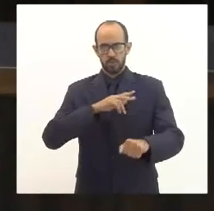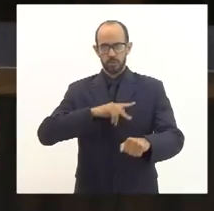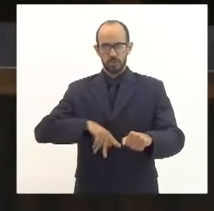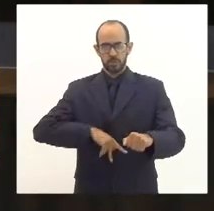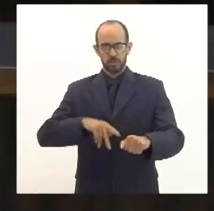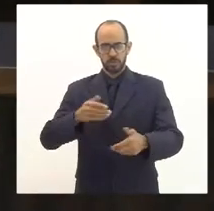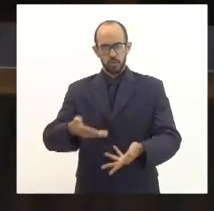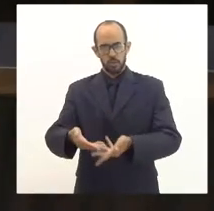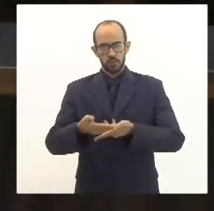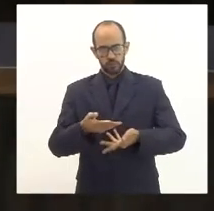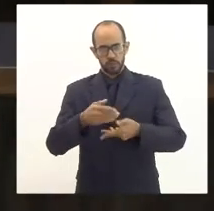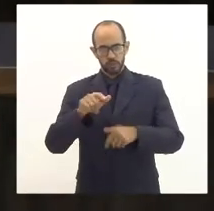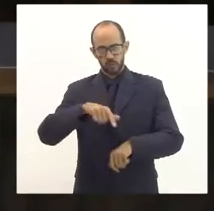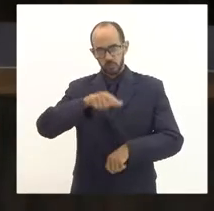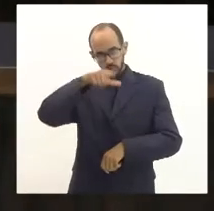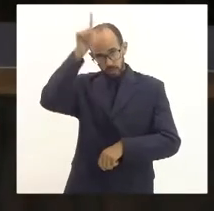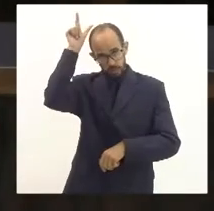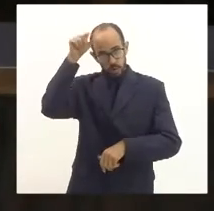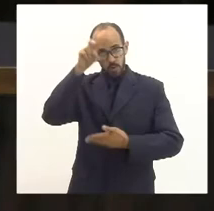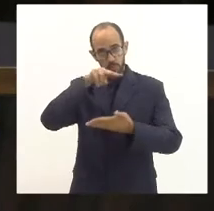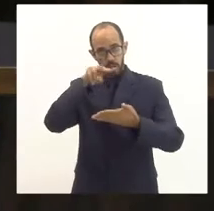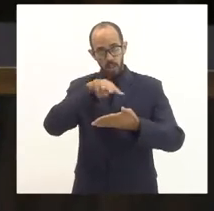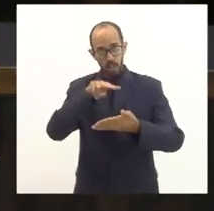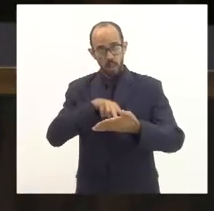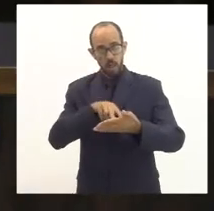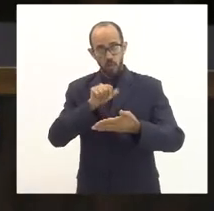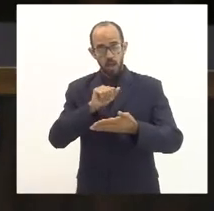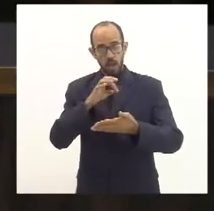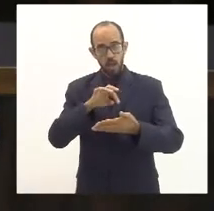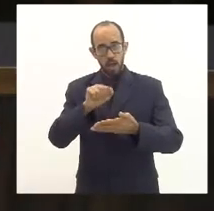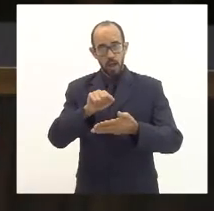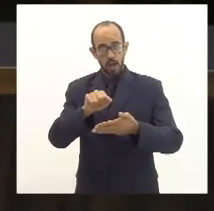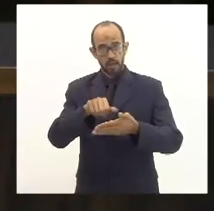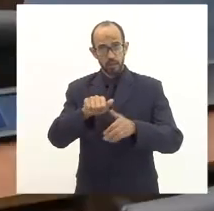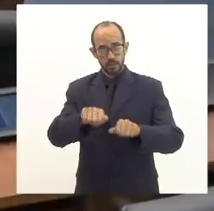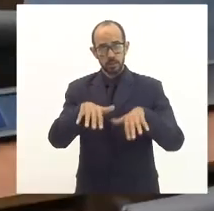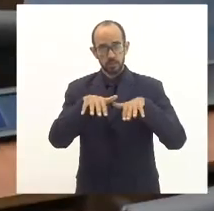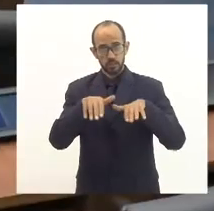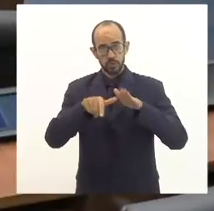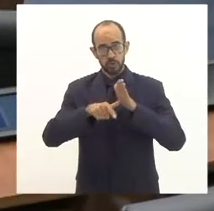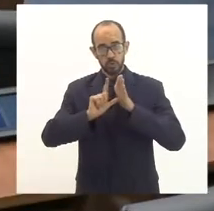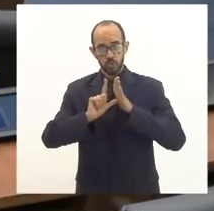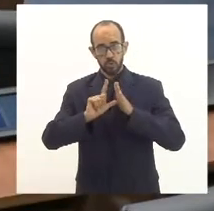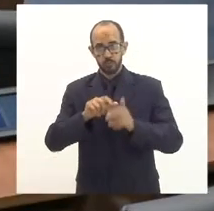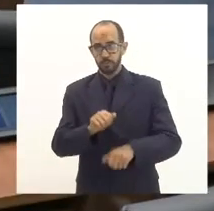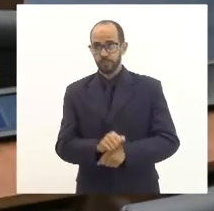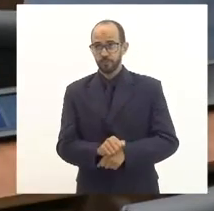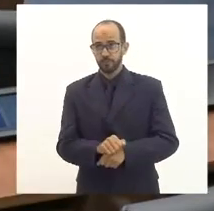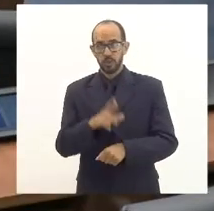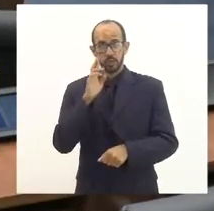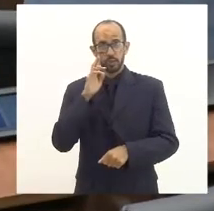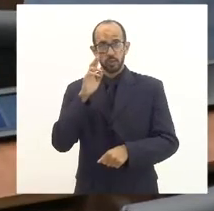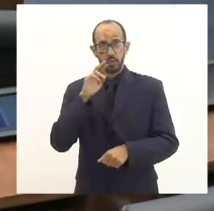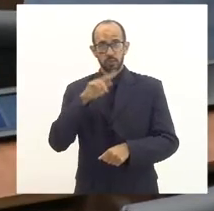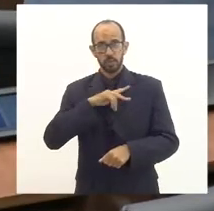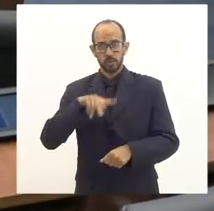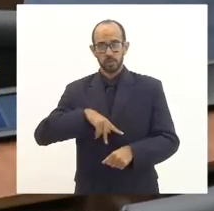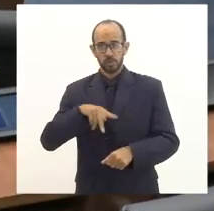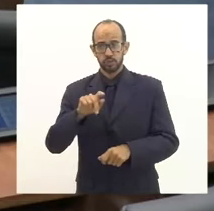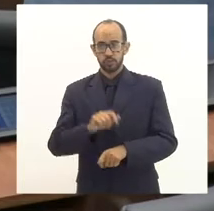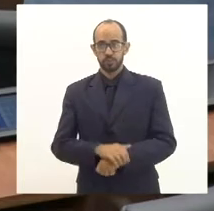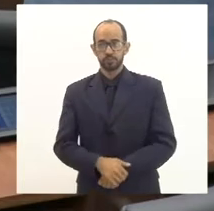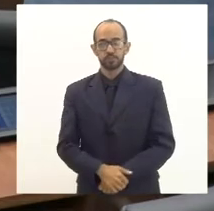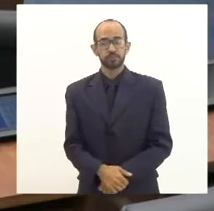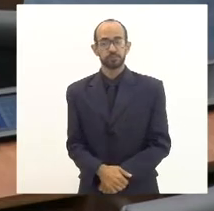convida o Nobre Deputado Luiz Paulo para fazer leitura da ata da sessão anterior senhora presidente